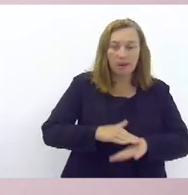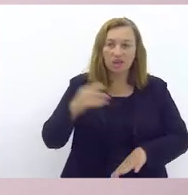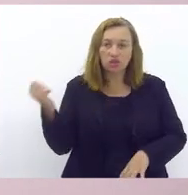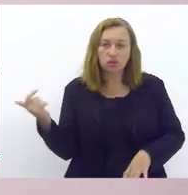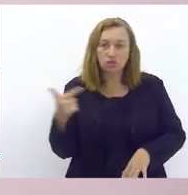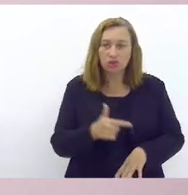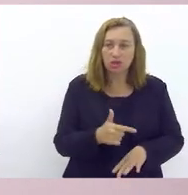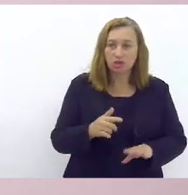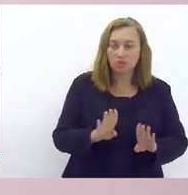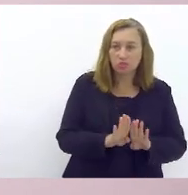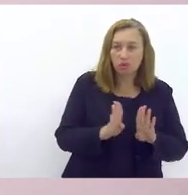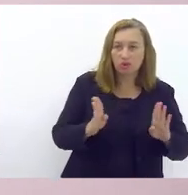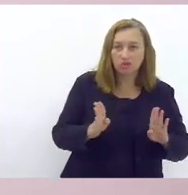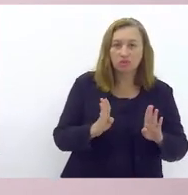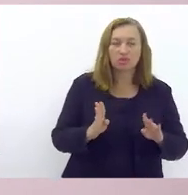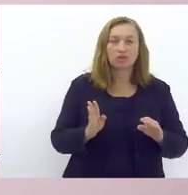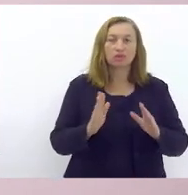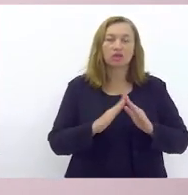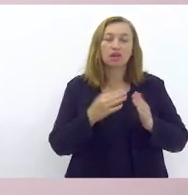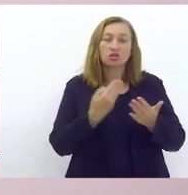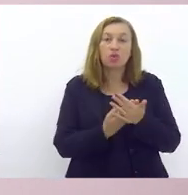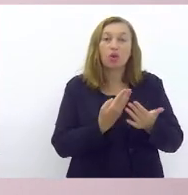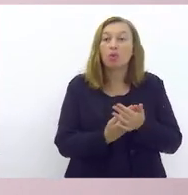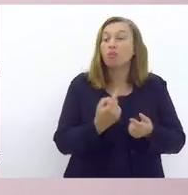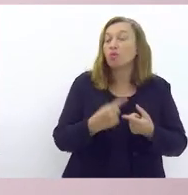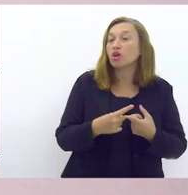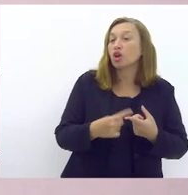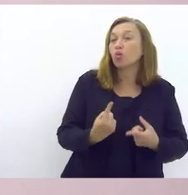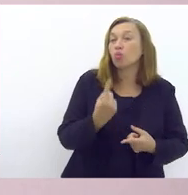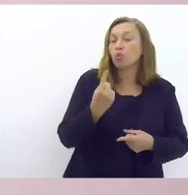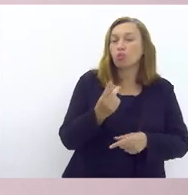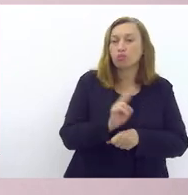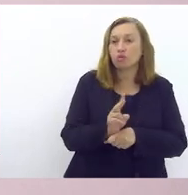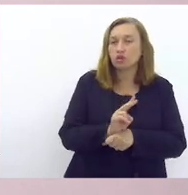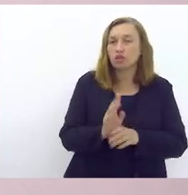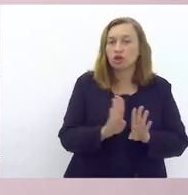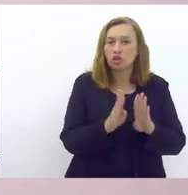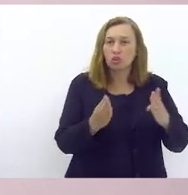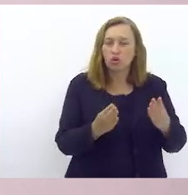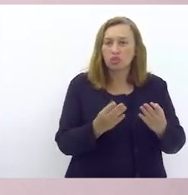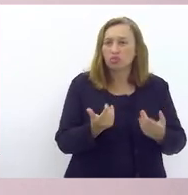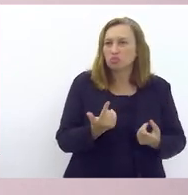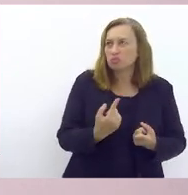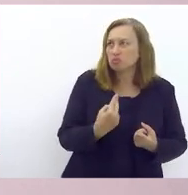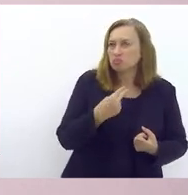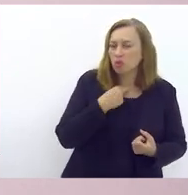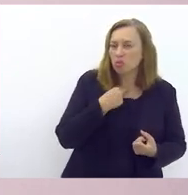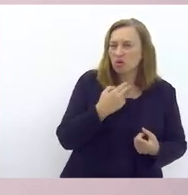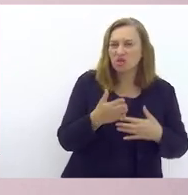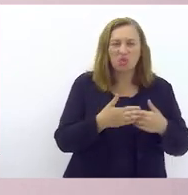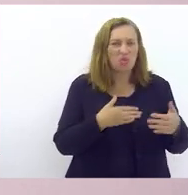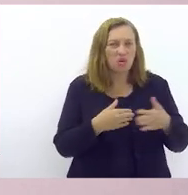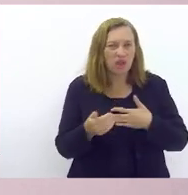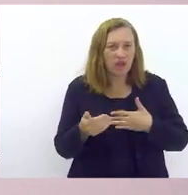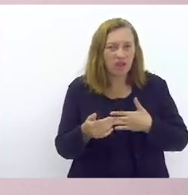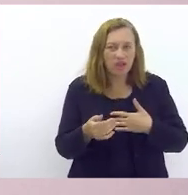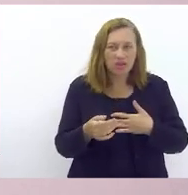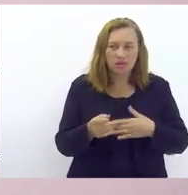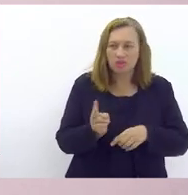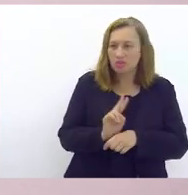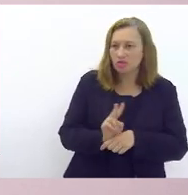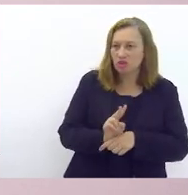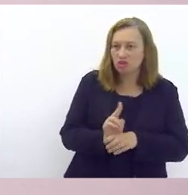o portão da escola. Porque um porteiro hoje não pode ser um porteiro qualquer, tem que ser